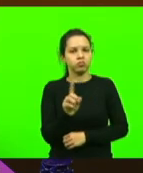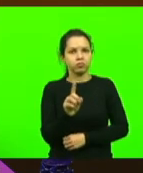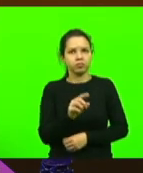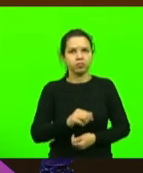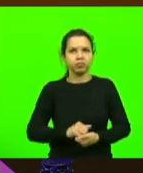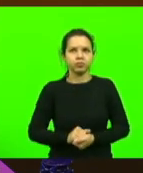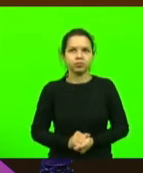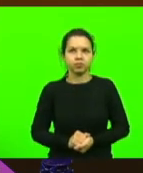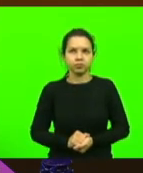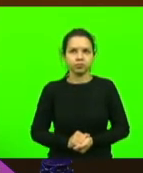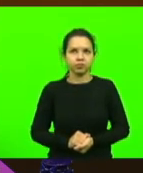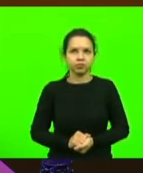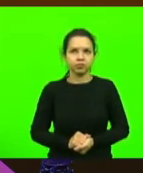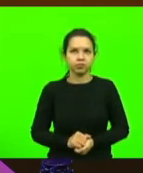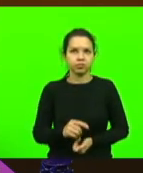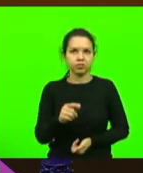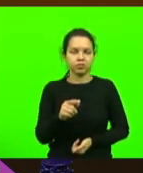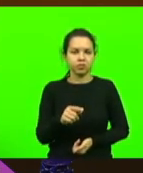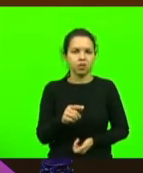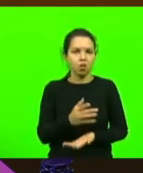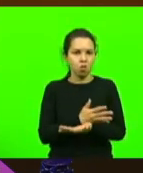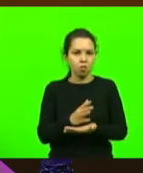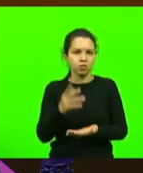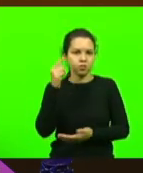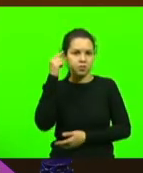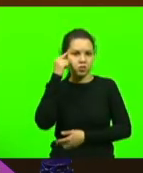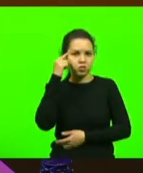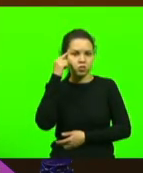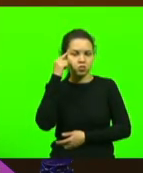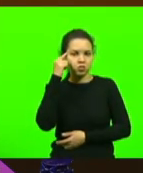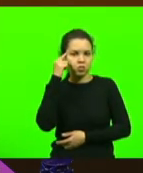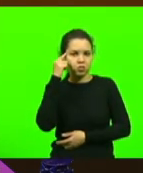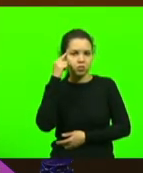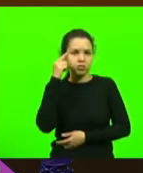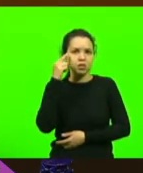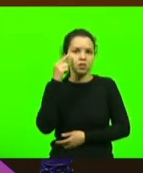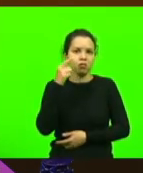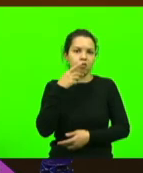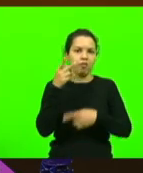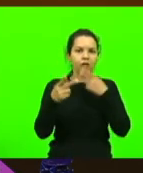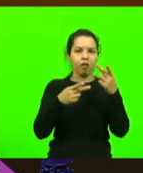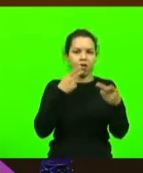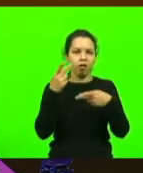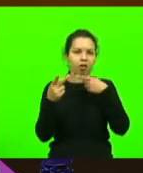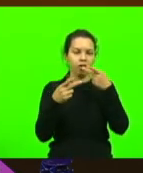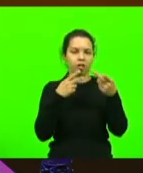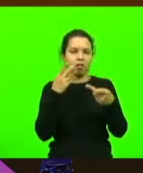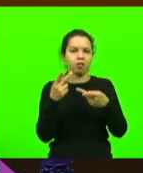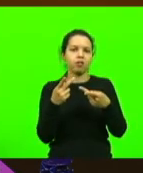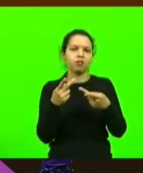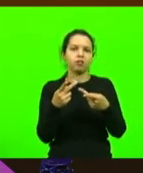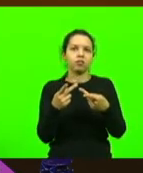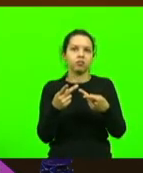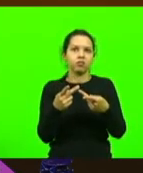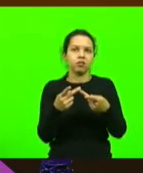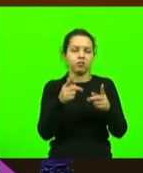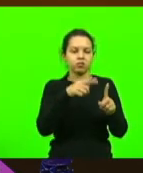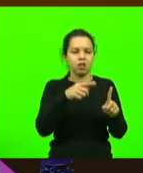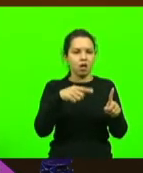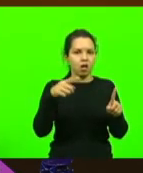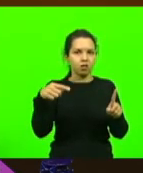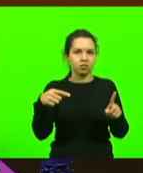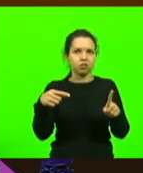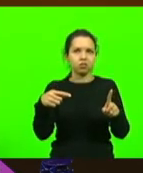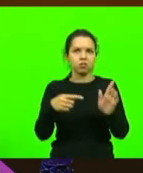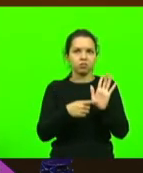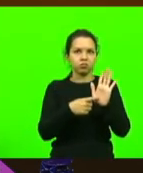e é para algumas pessoas não acharem que a gente estar devaneando a gente traz aqui alguns dados para a